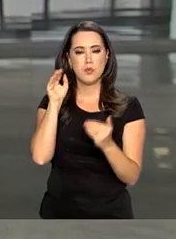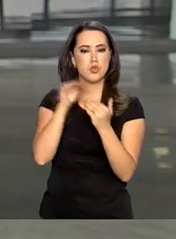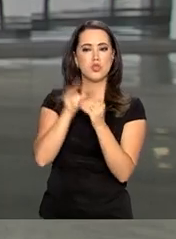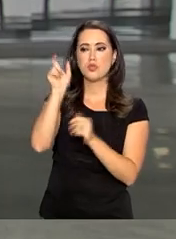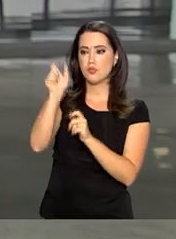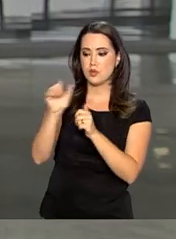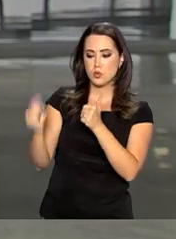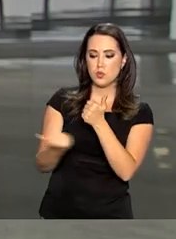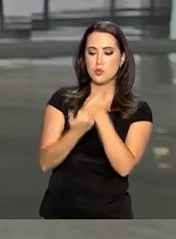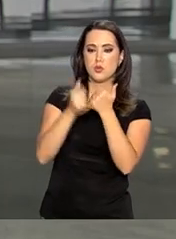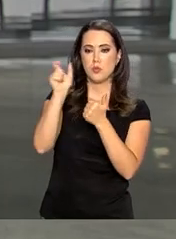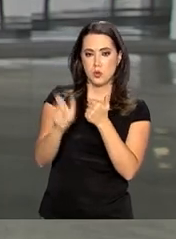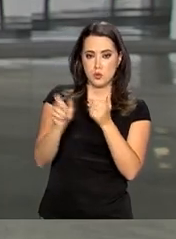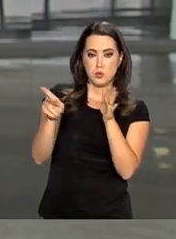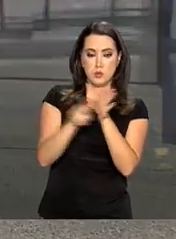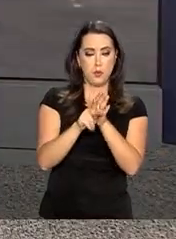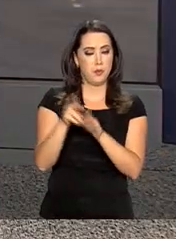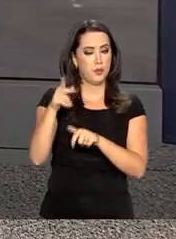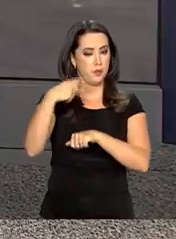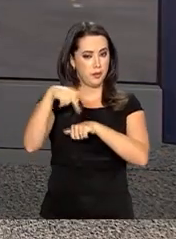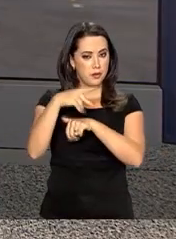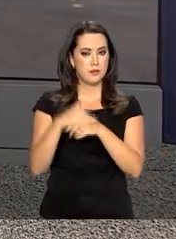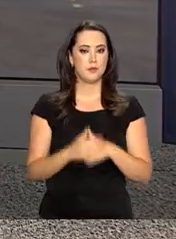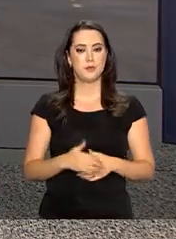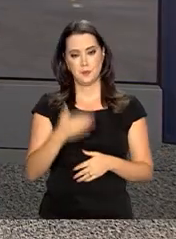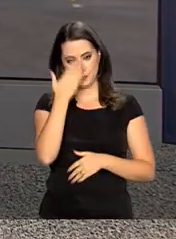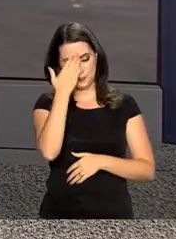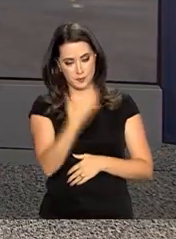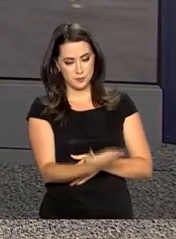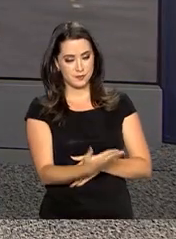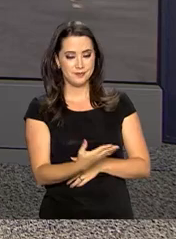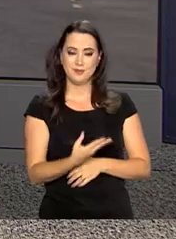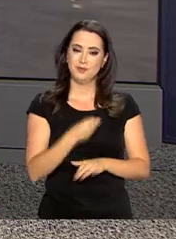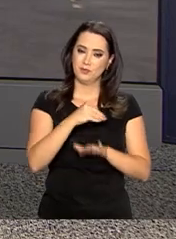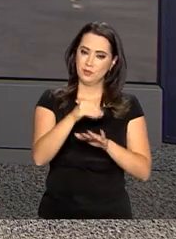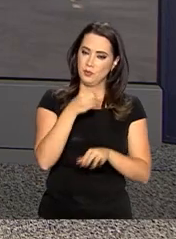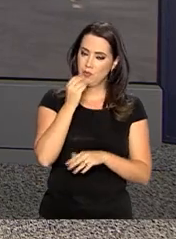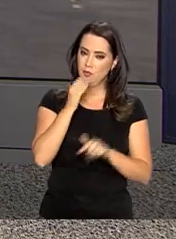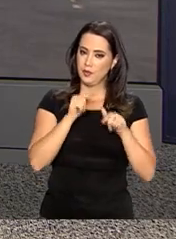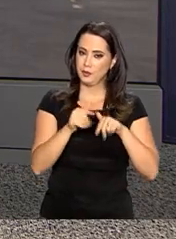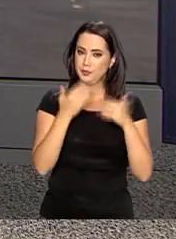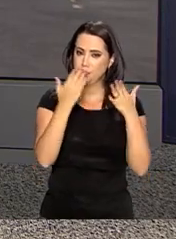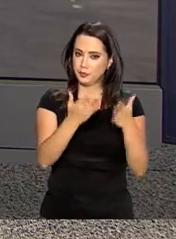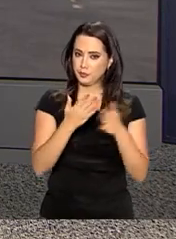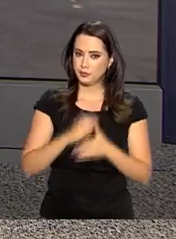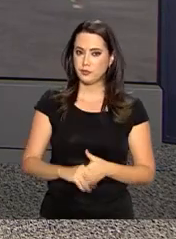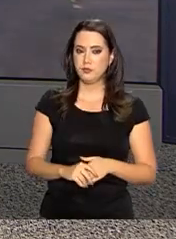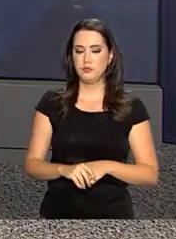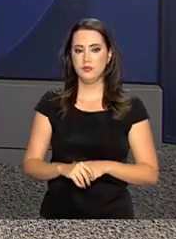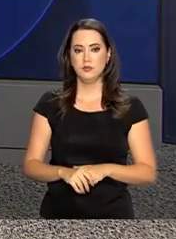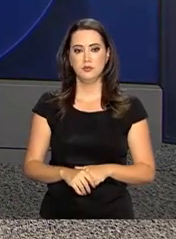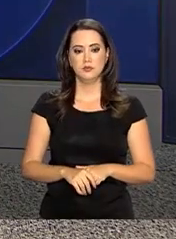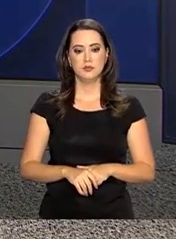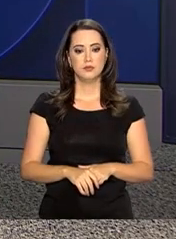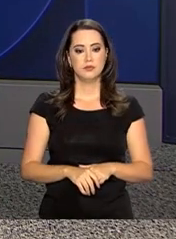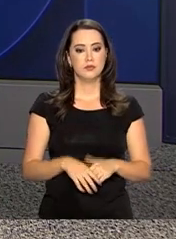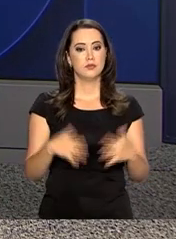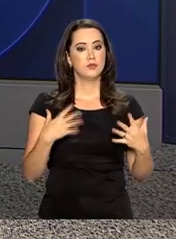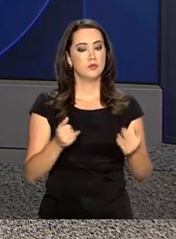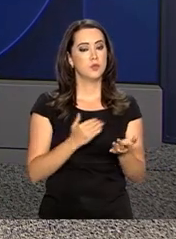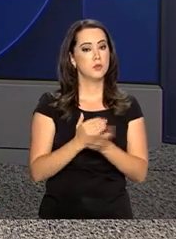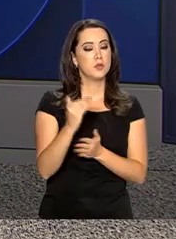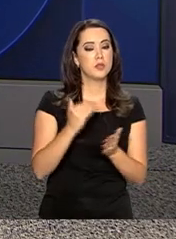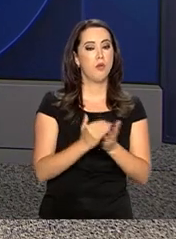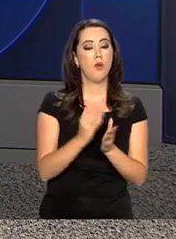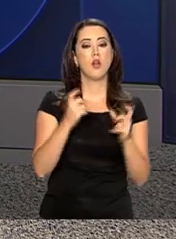e imediata. Alessandra. Obrigada, Pablo, pelas informações. Um bom trabalho para você. E vamos